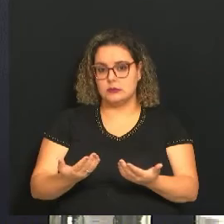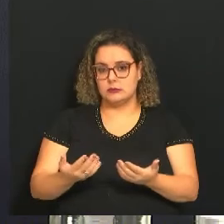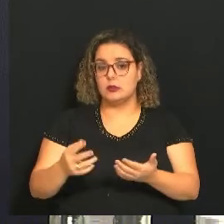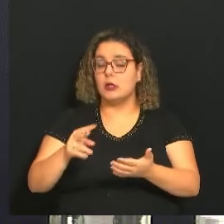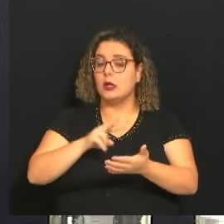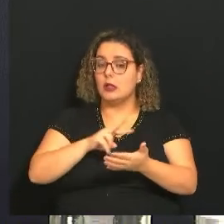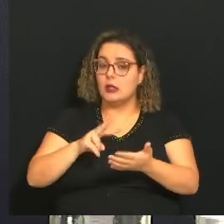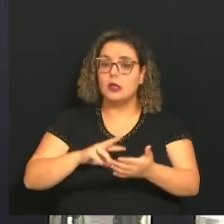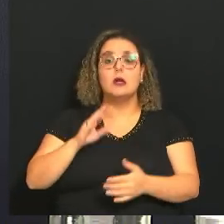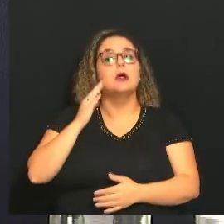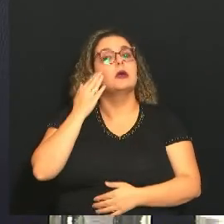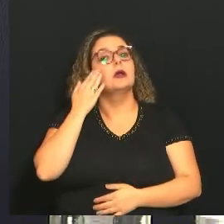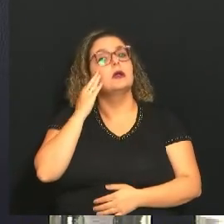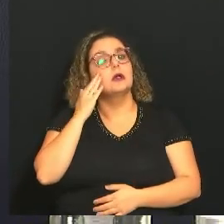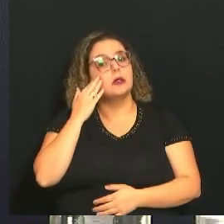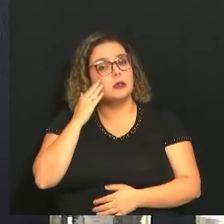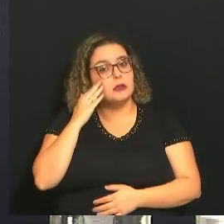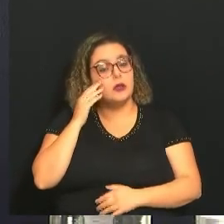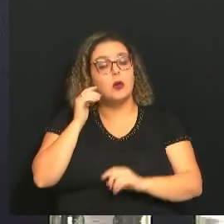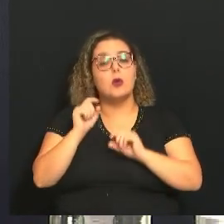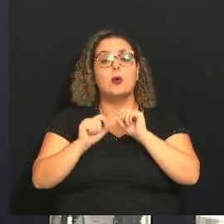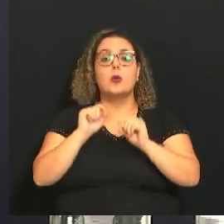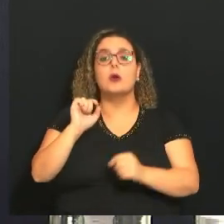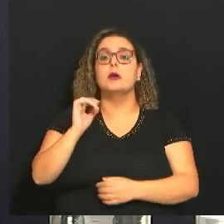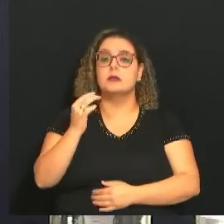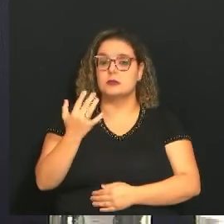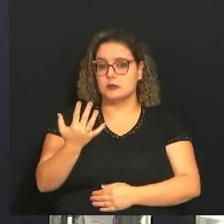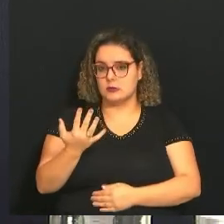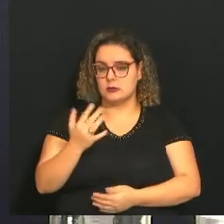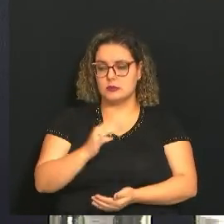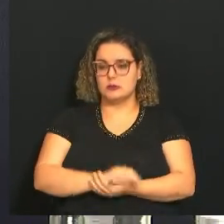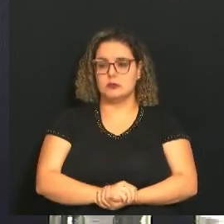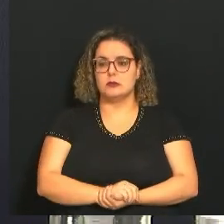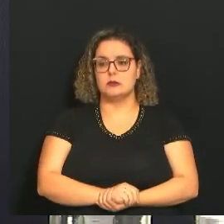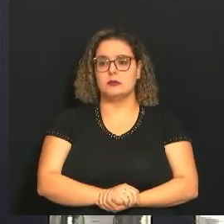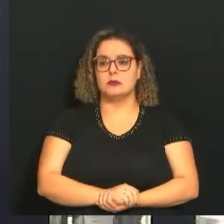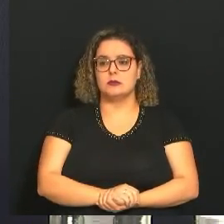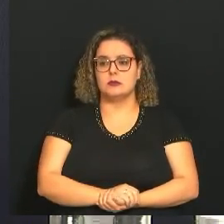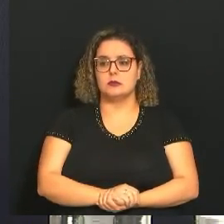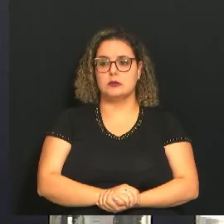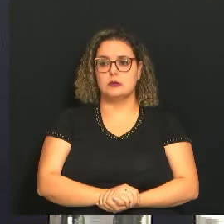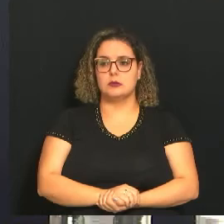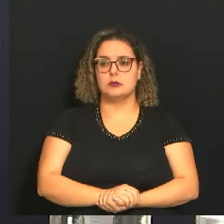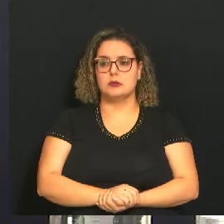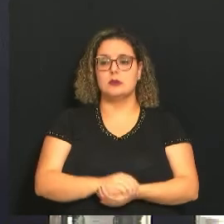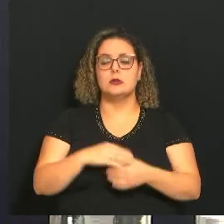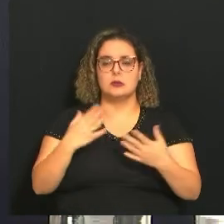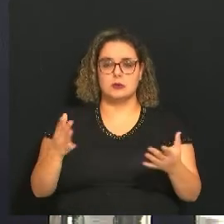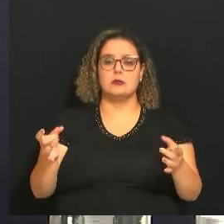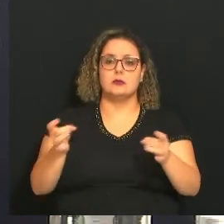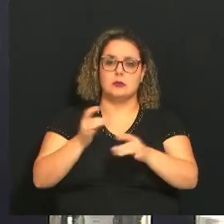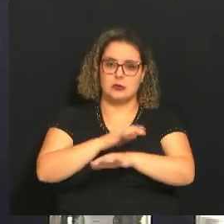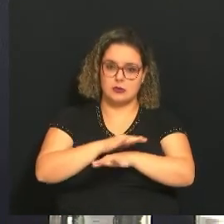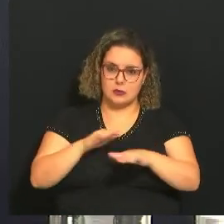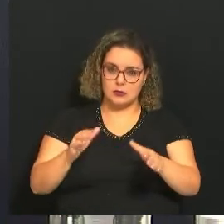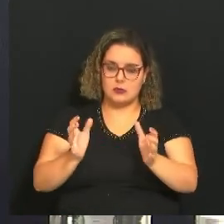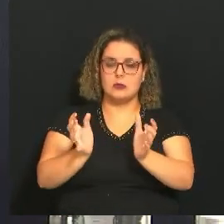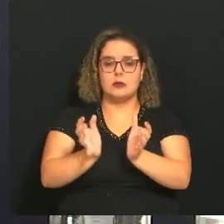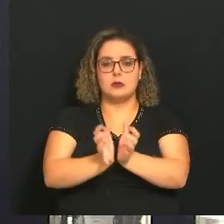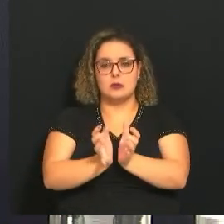e entendendo o que está acontecendo, né? E é isso, então, eu vou encerrando aqui essa